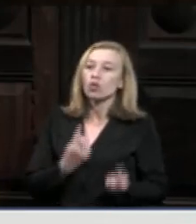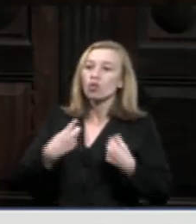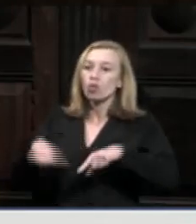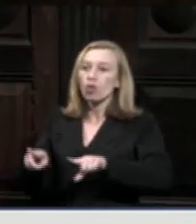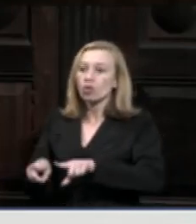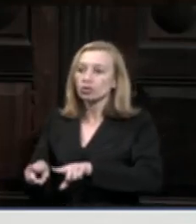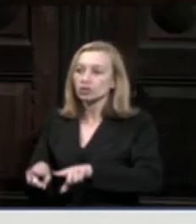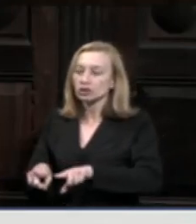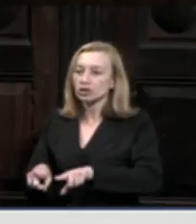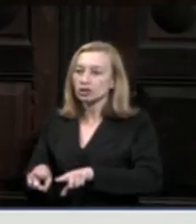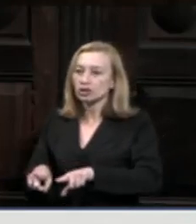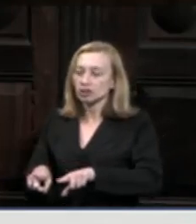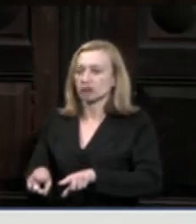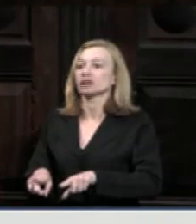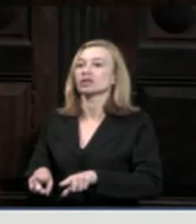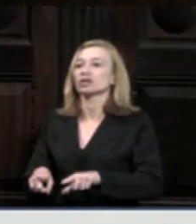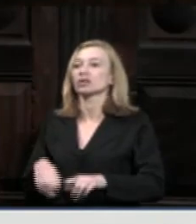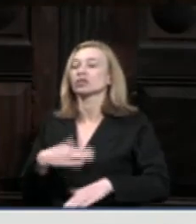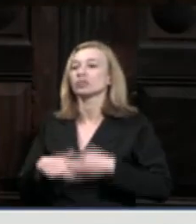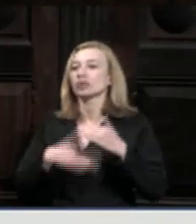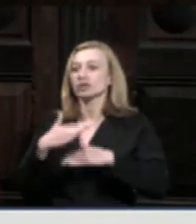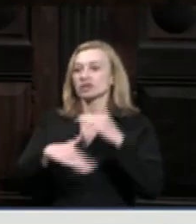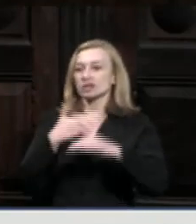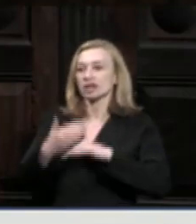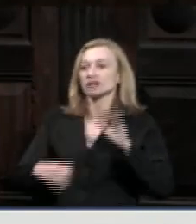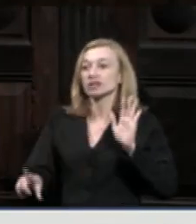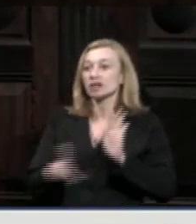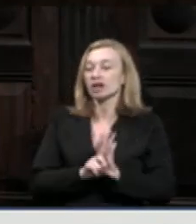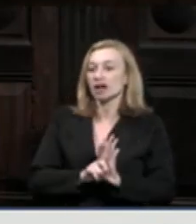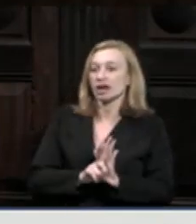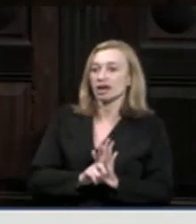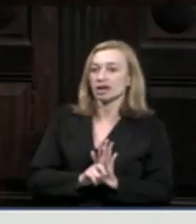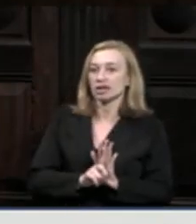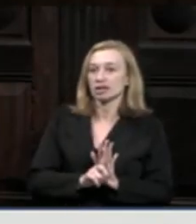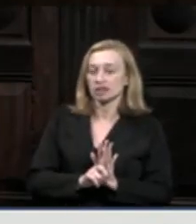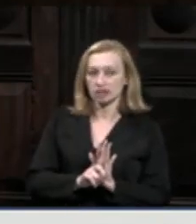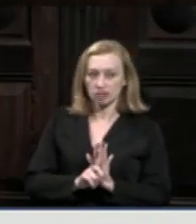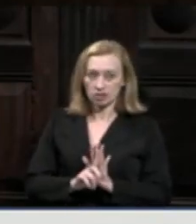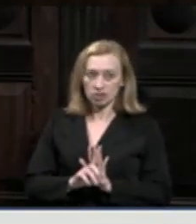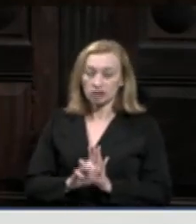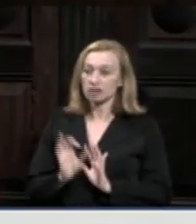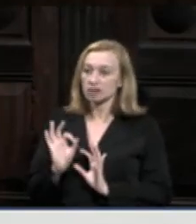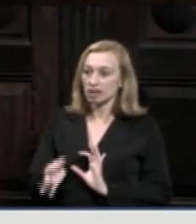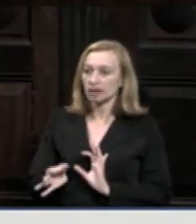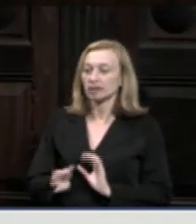a condução do processo legislativo de forma democrática.